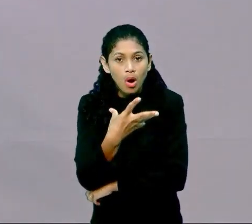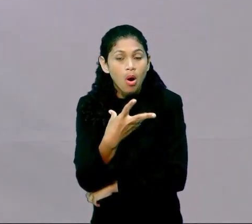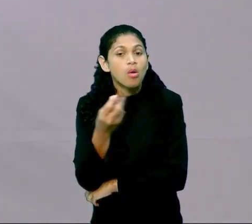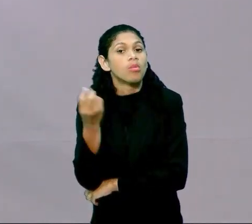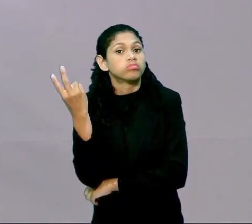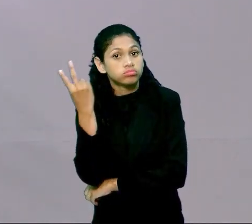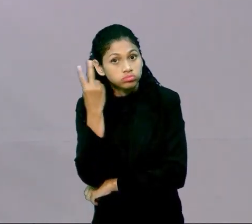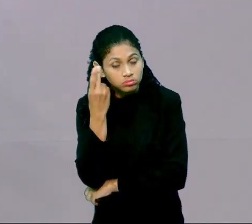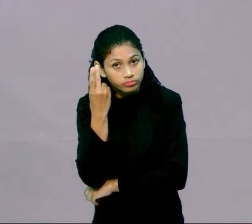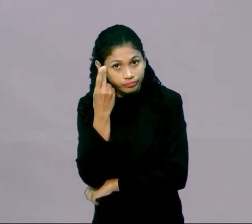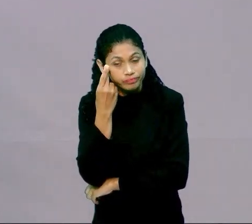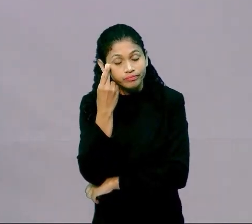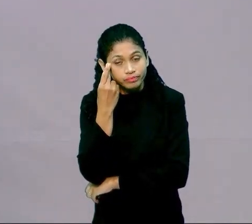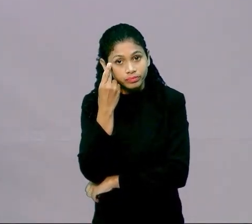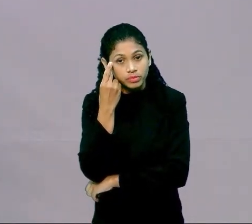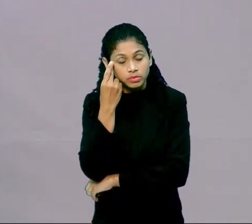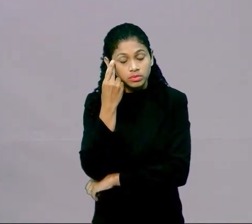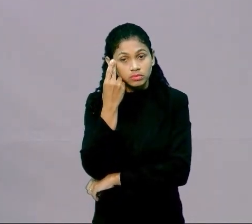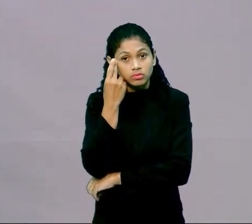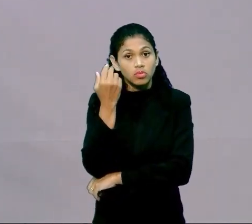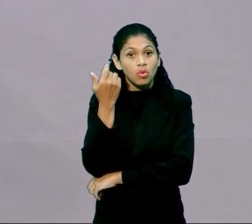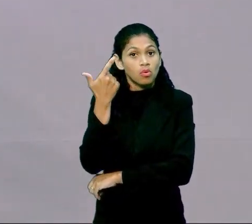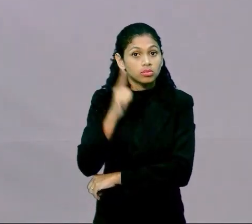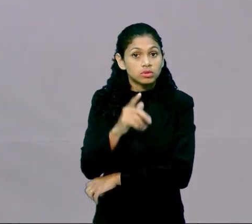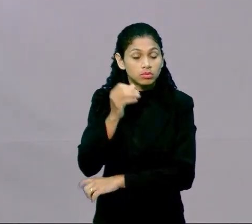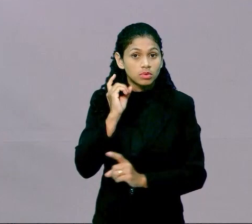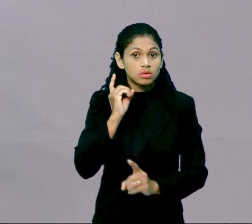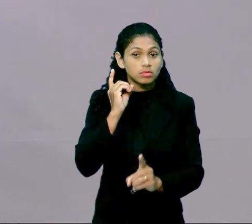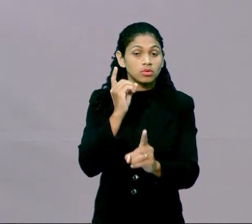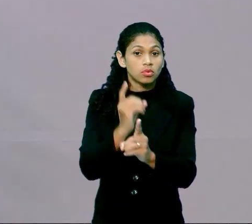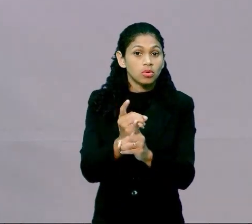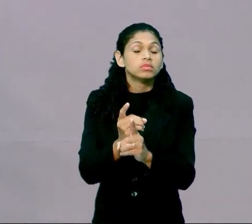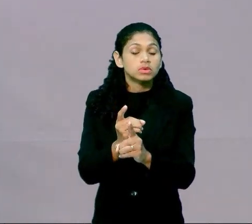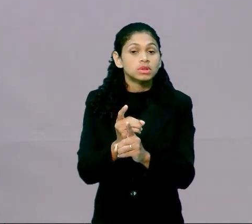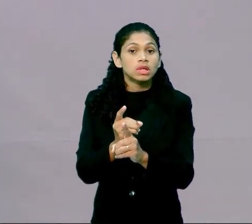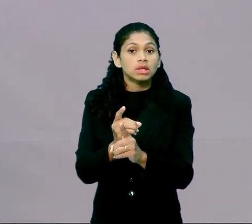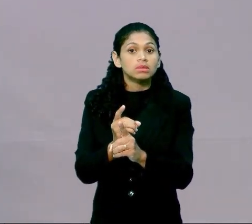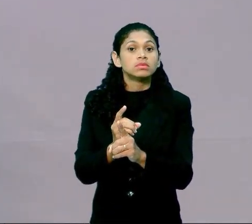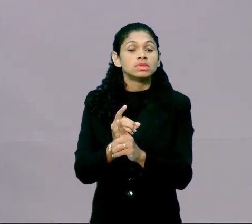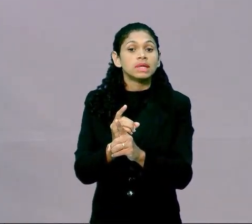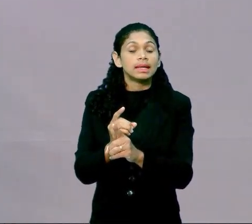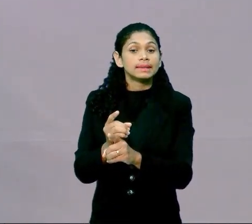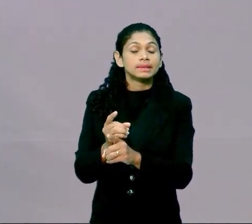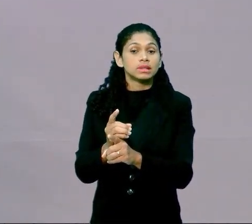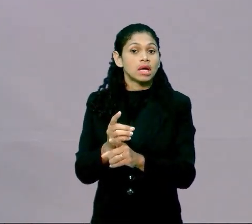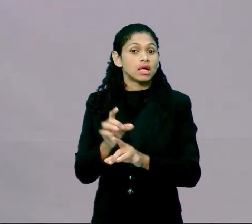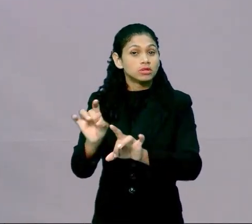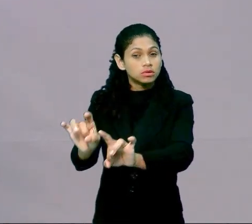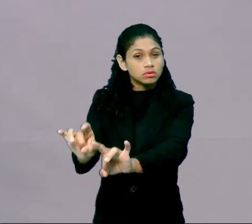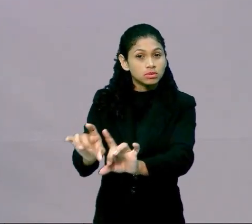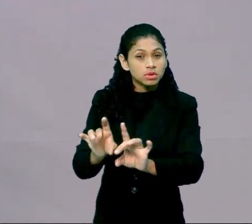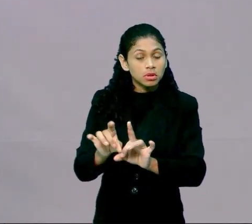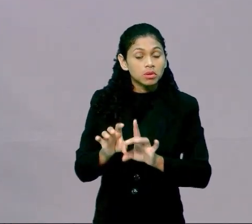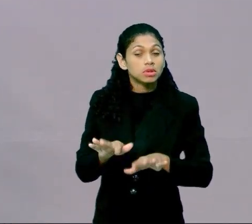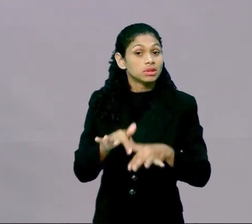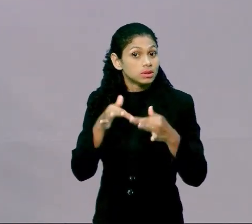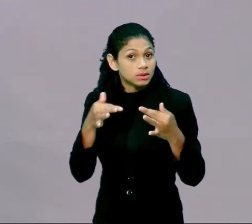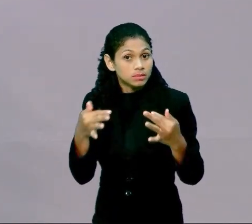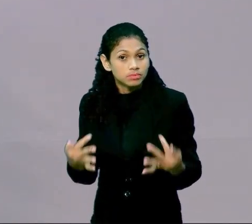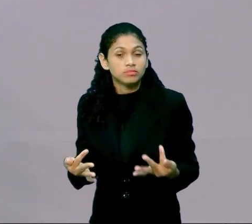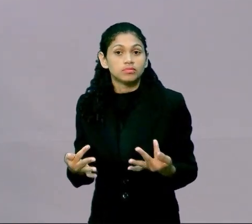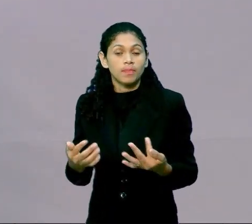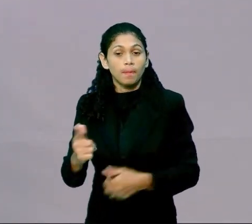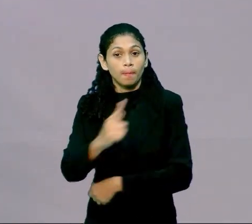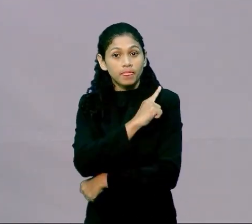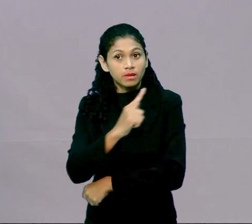até mesmo nas teorias clássicas. Por exemplo, Thomas Hobbes na obra Leviatã, segundo tratado sobre o